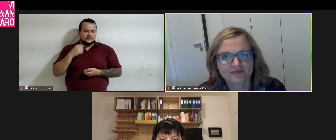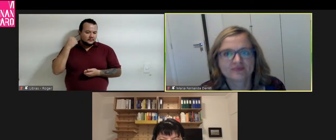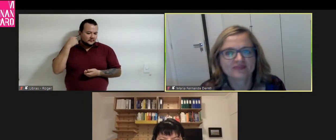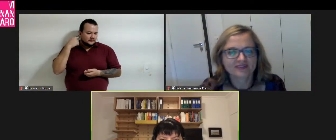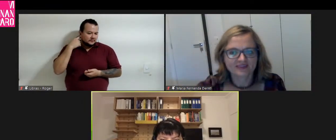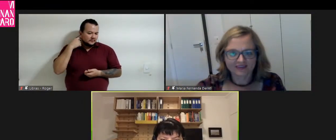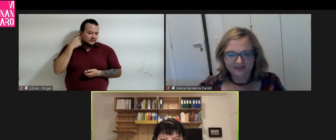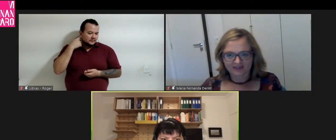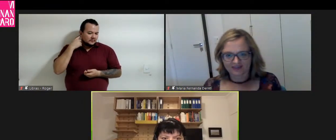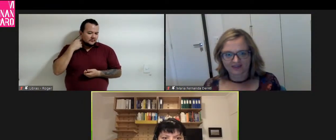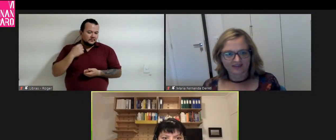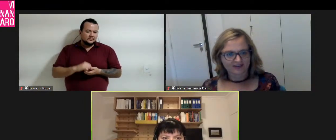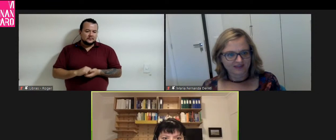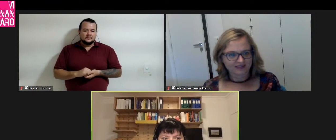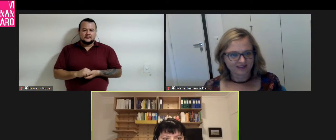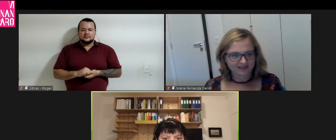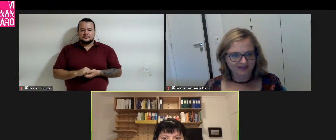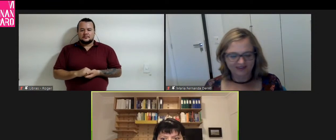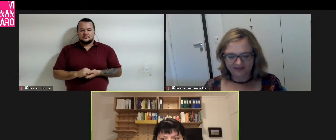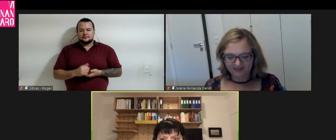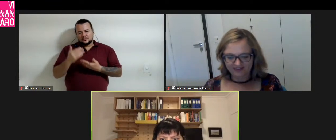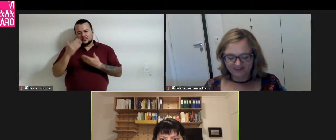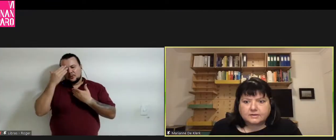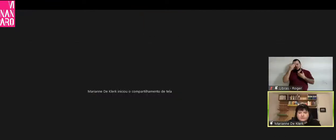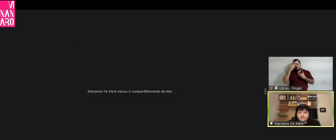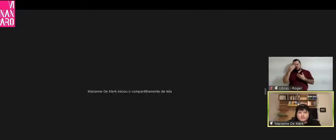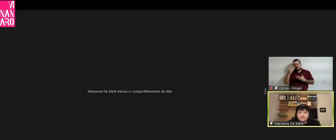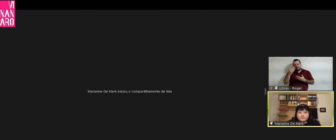Thank you, Fernanda, for that great